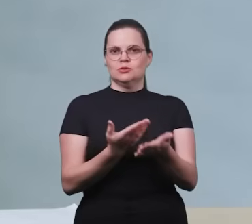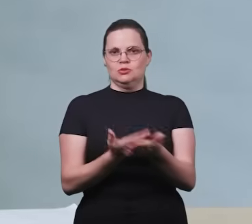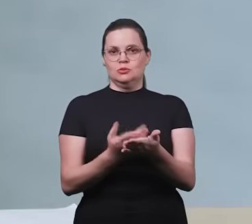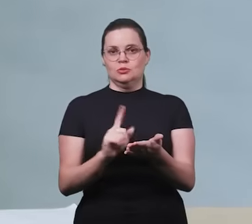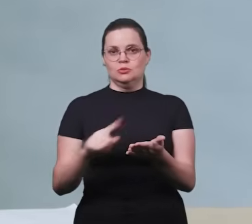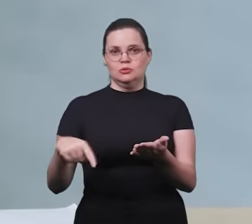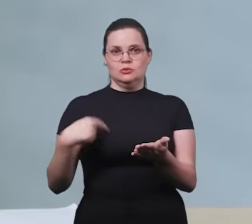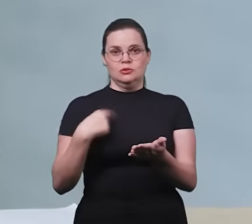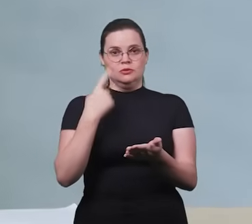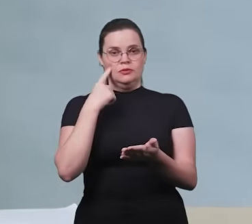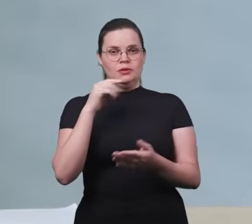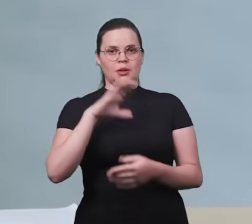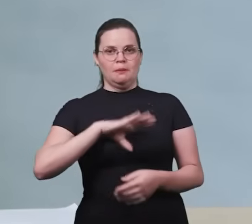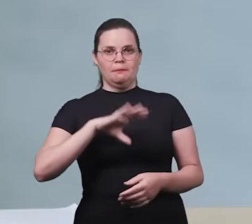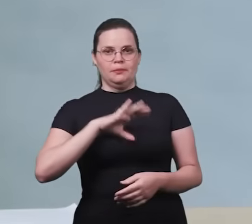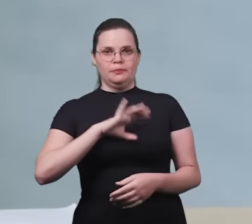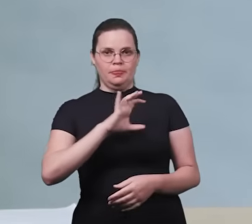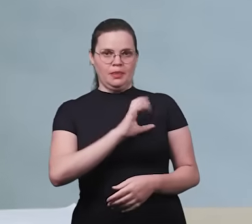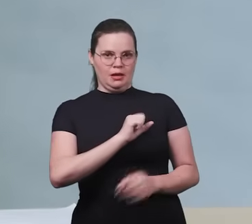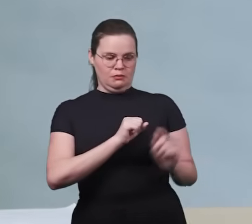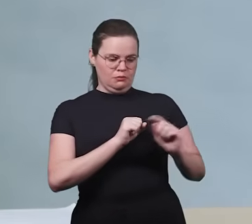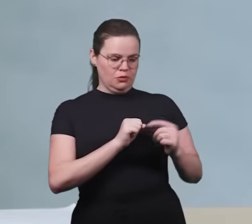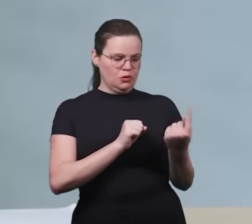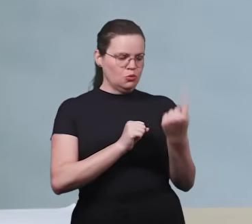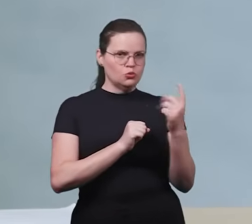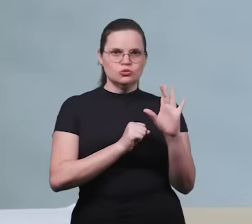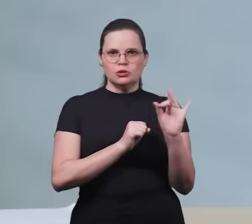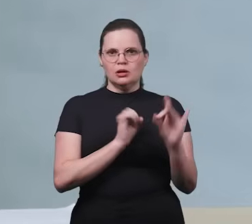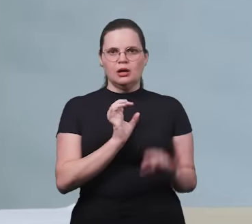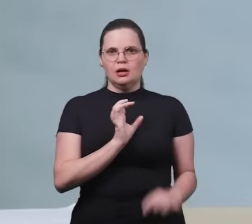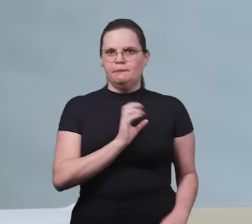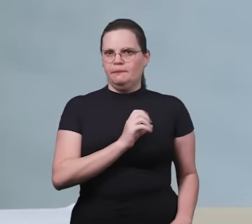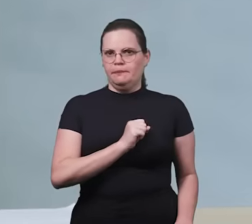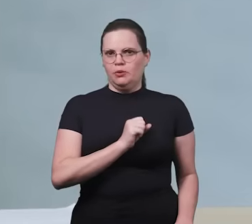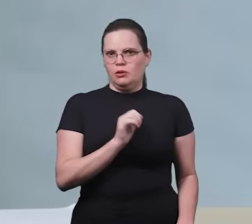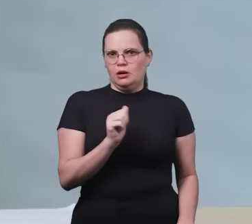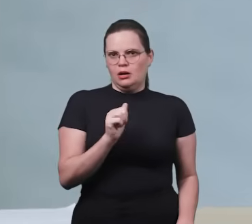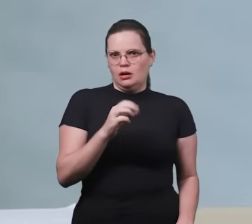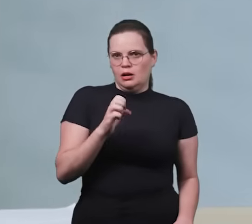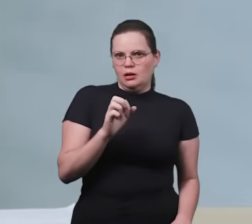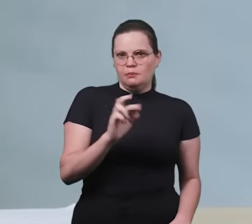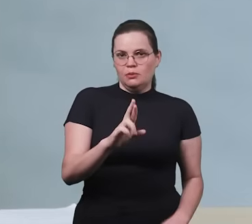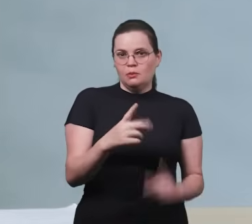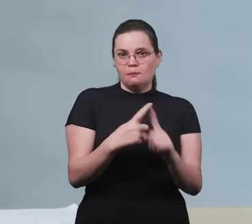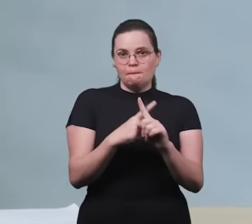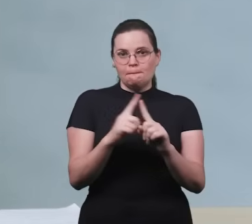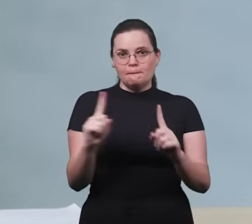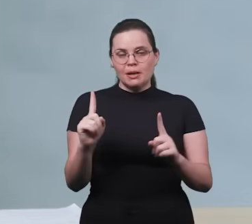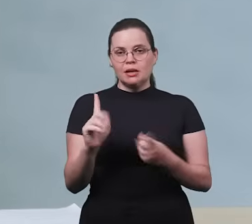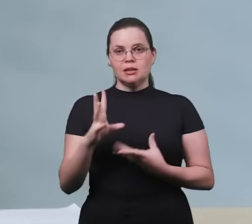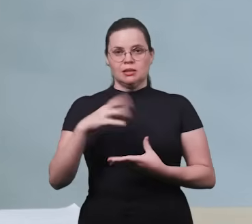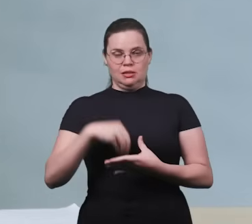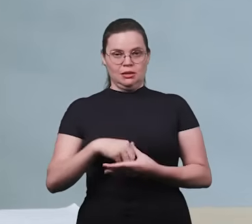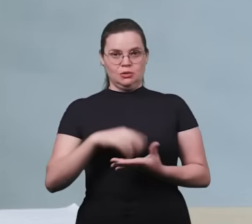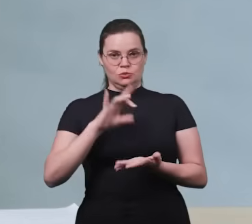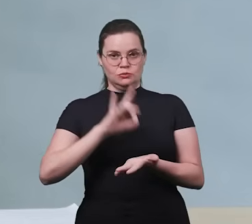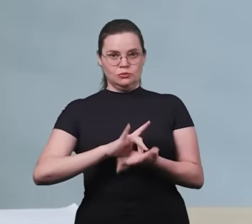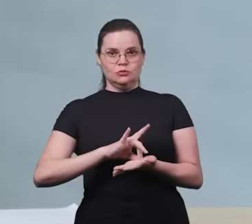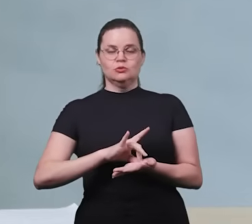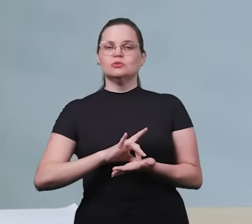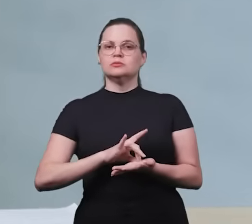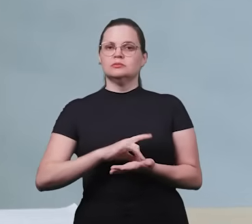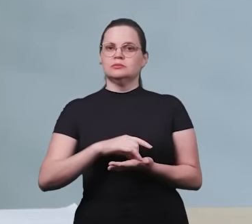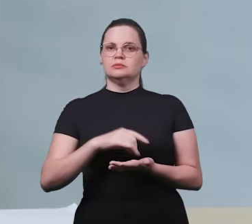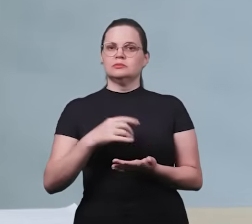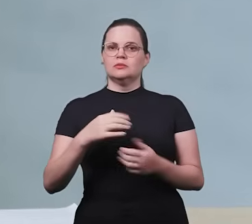observa que no português o amor é amor, né? Mas dentro do original, naquilo que está dentro